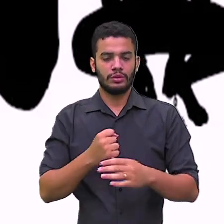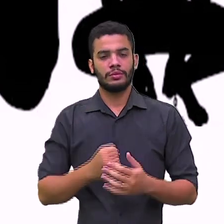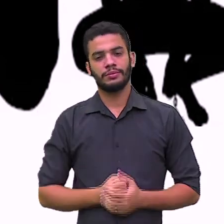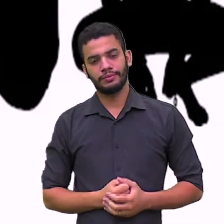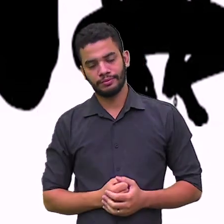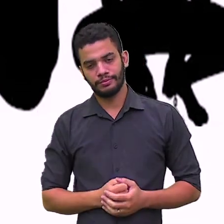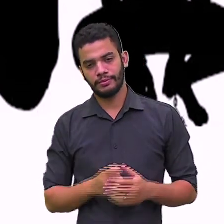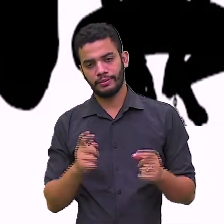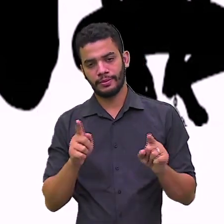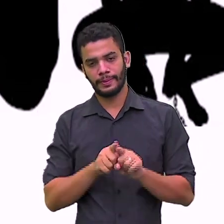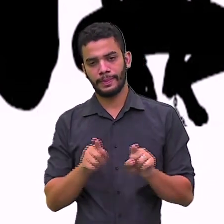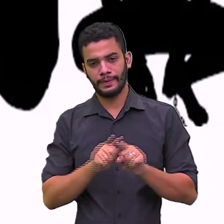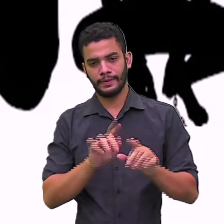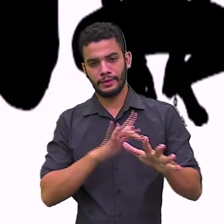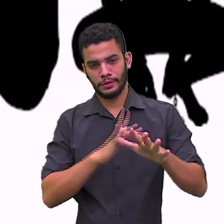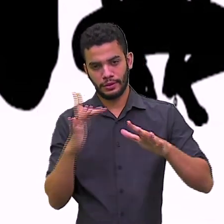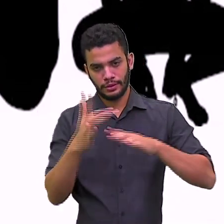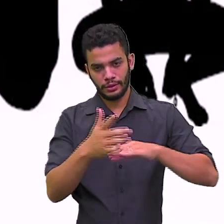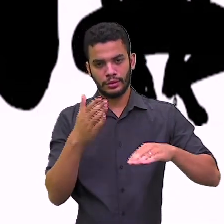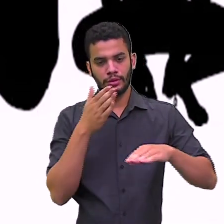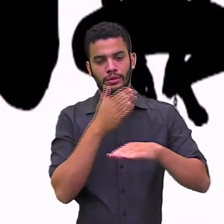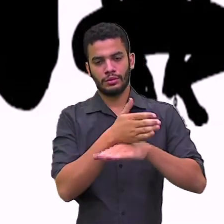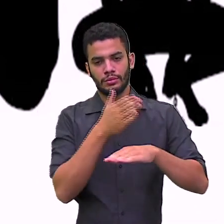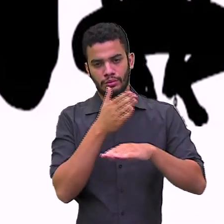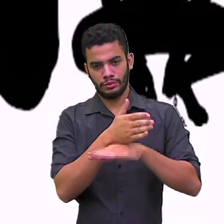as nossas redes sociais, YouTube